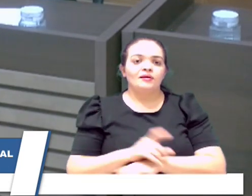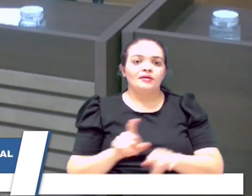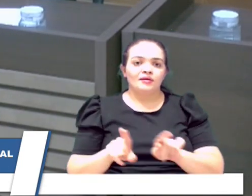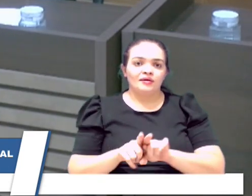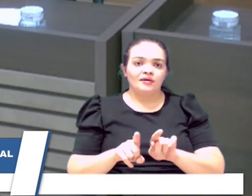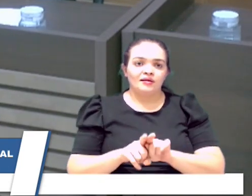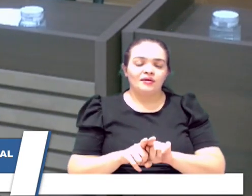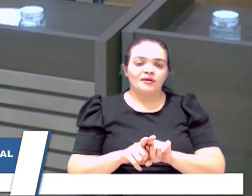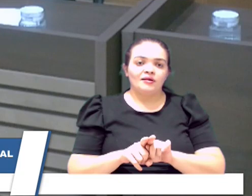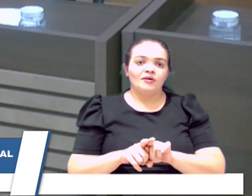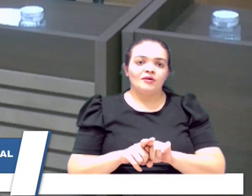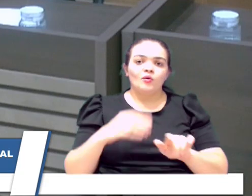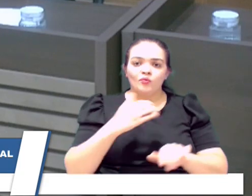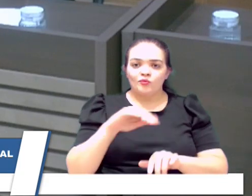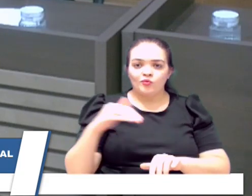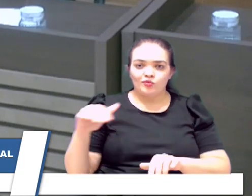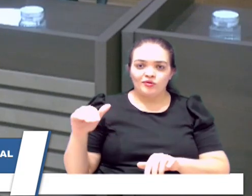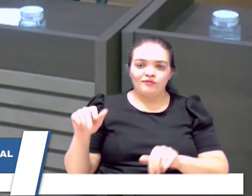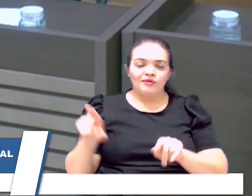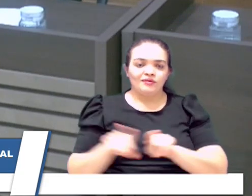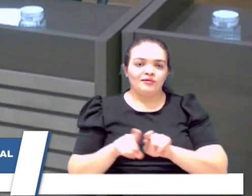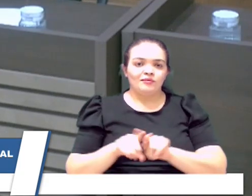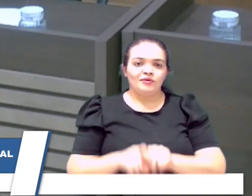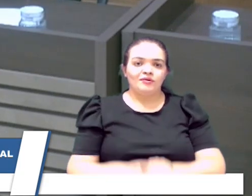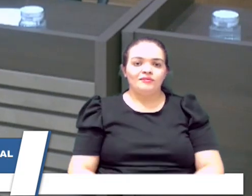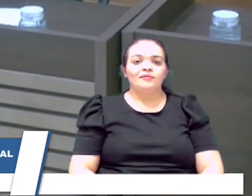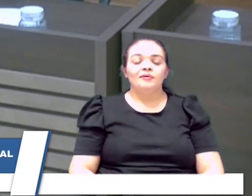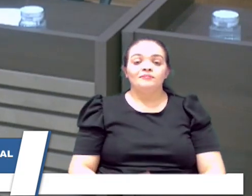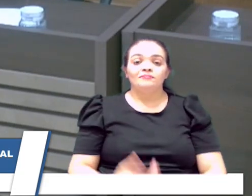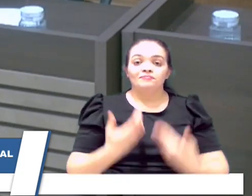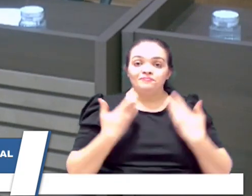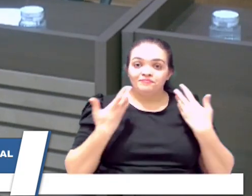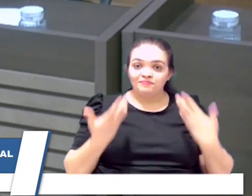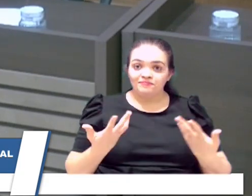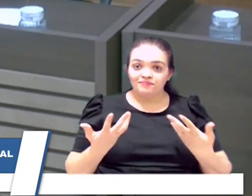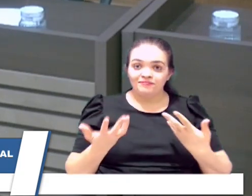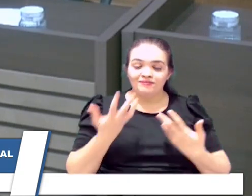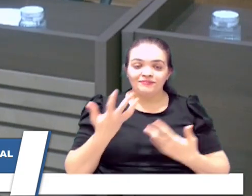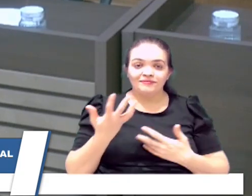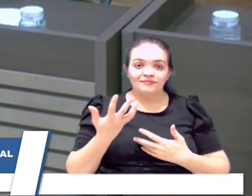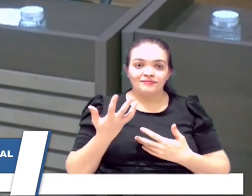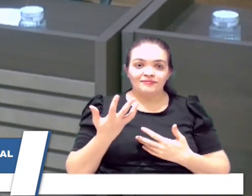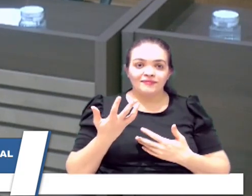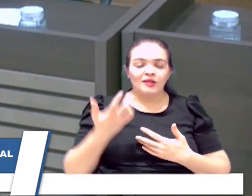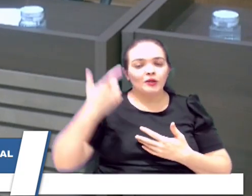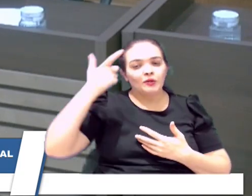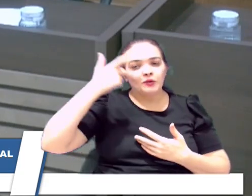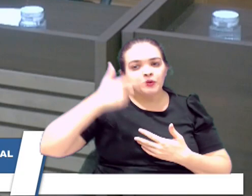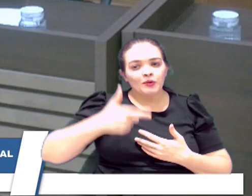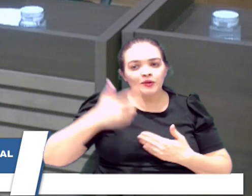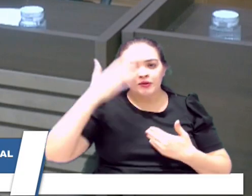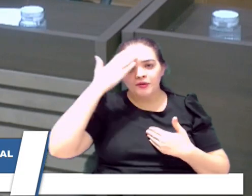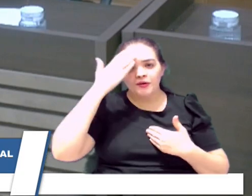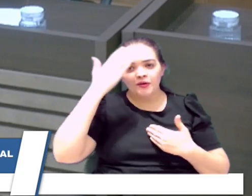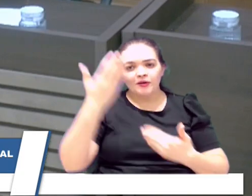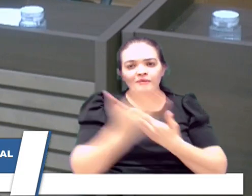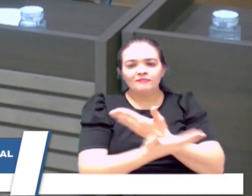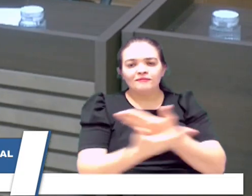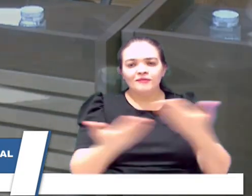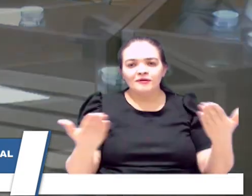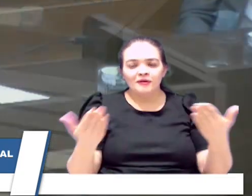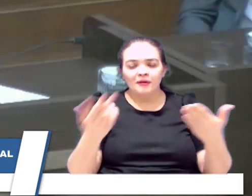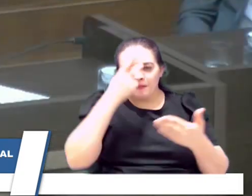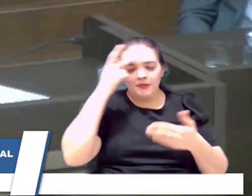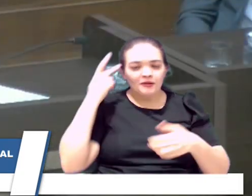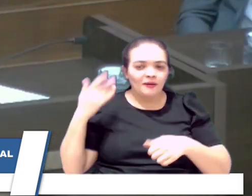alguns encaminhamentos, por favor. Bom, pessoal, eu quero mais uma vez agradecer a todo mundo que